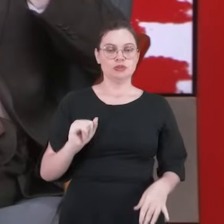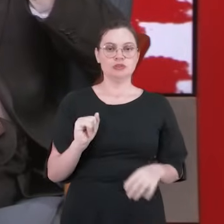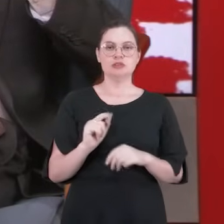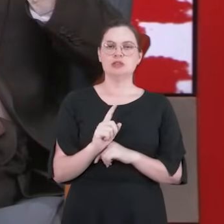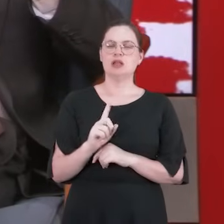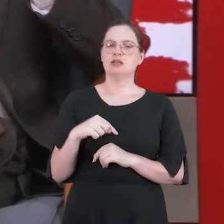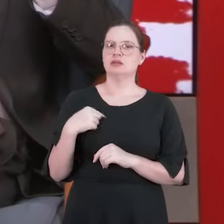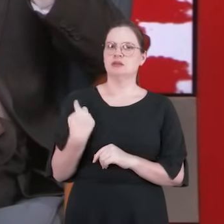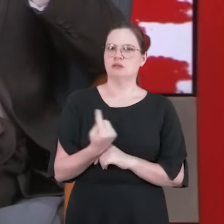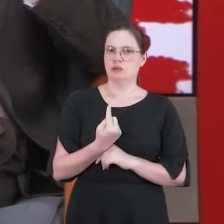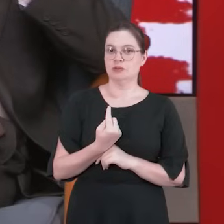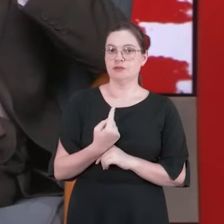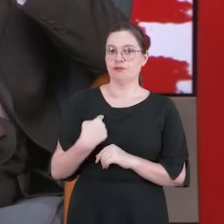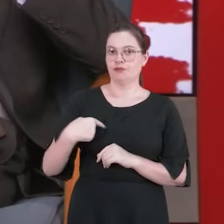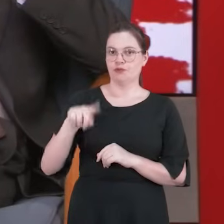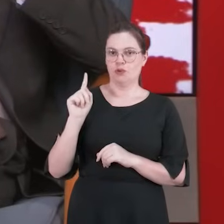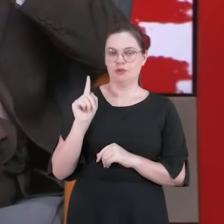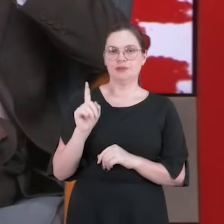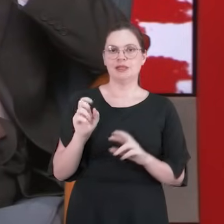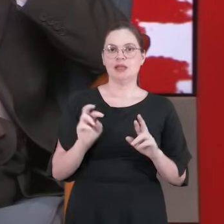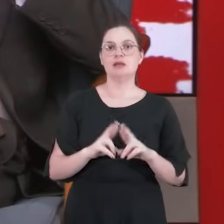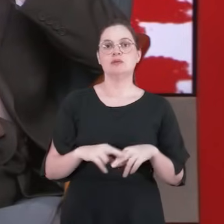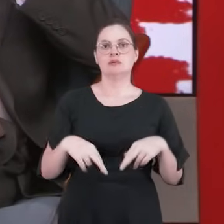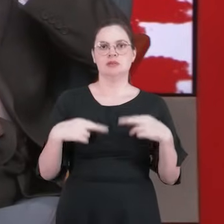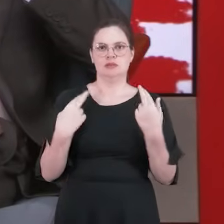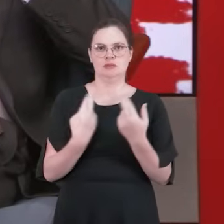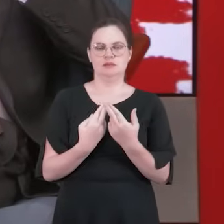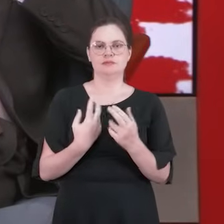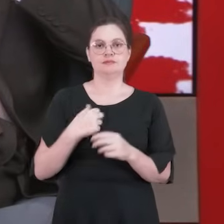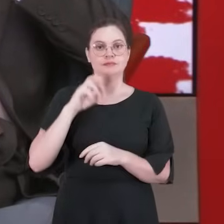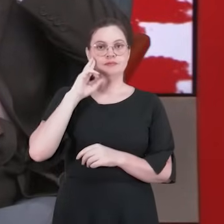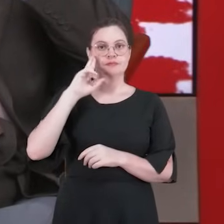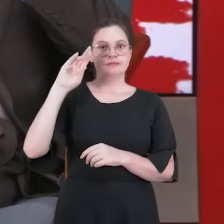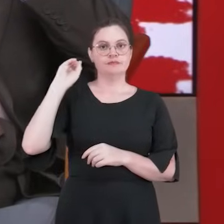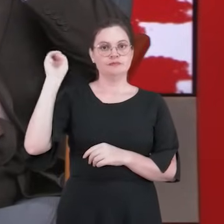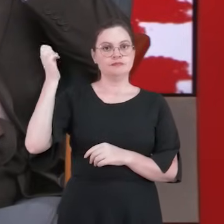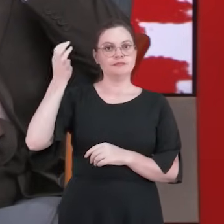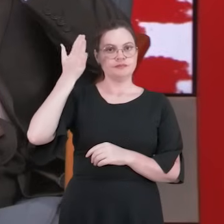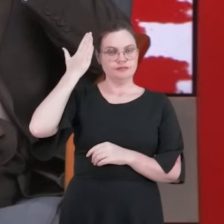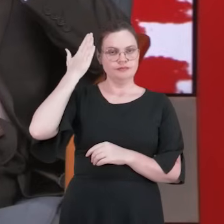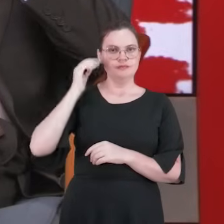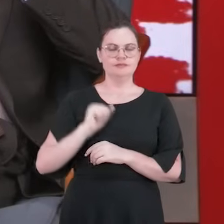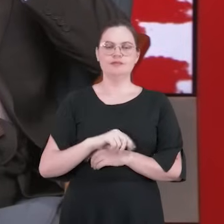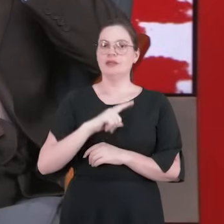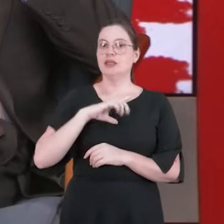nós estávamos numa reunião e o Senhor deu uma revelação.